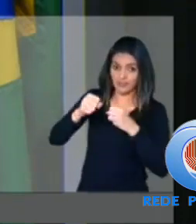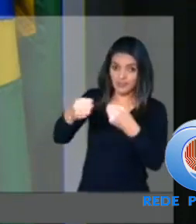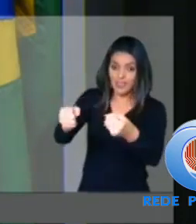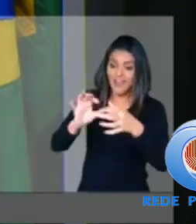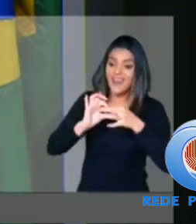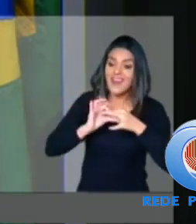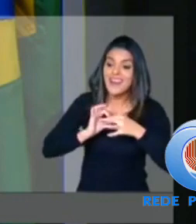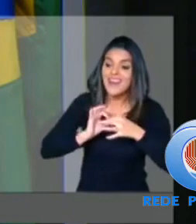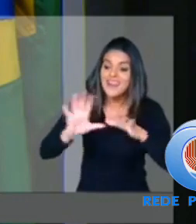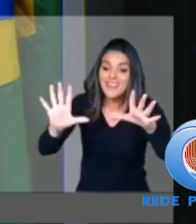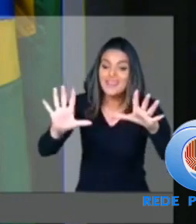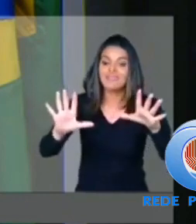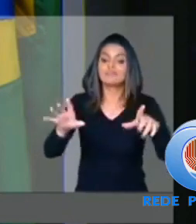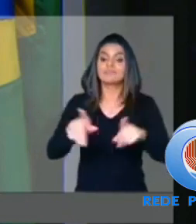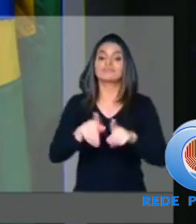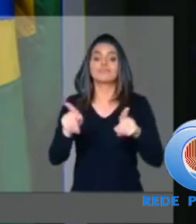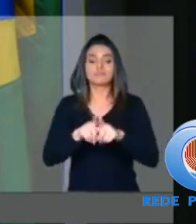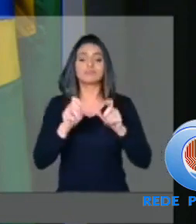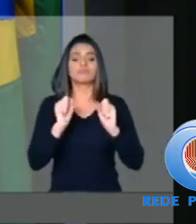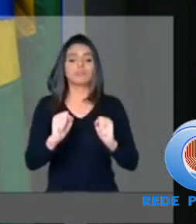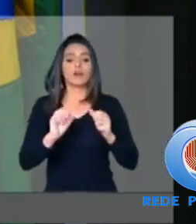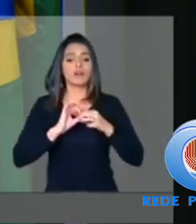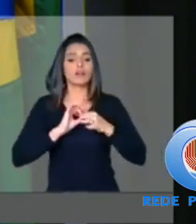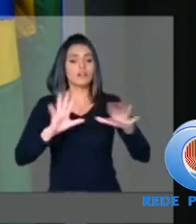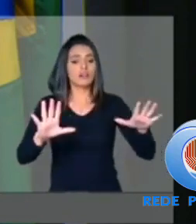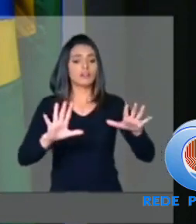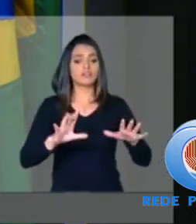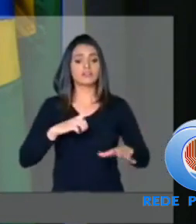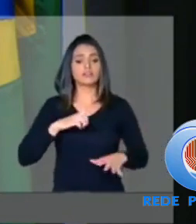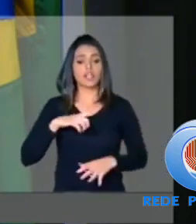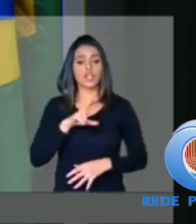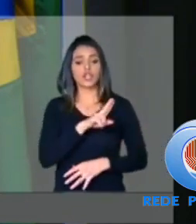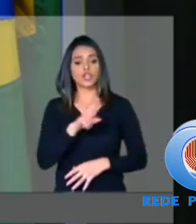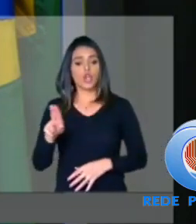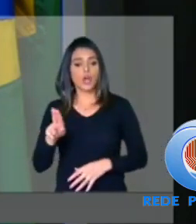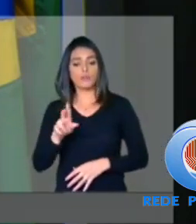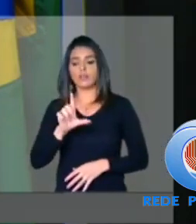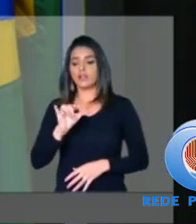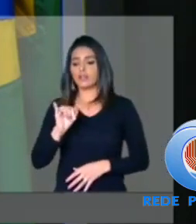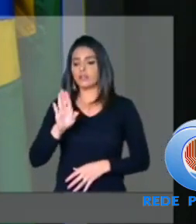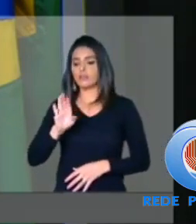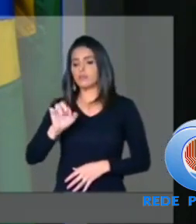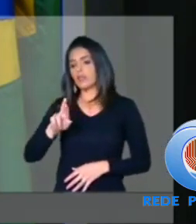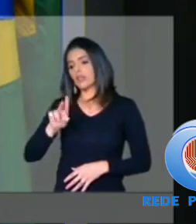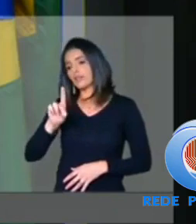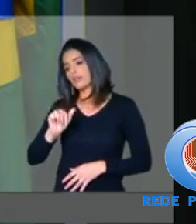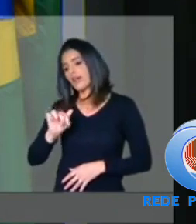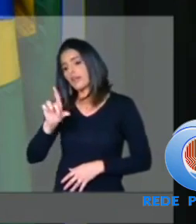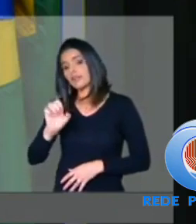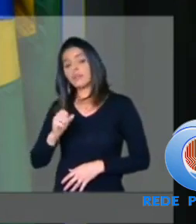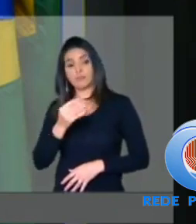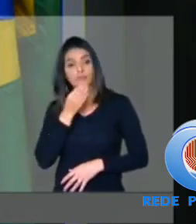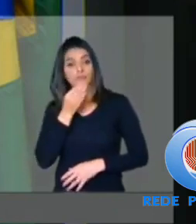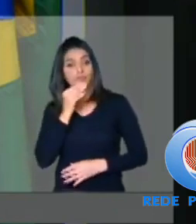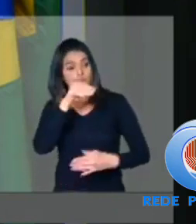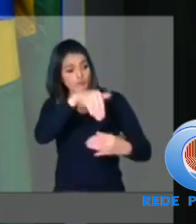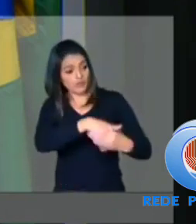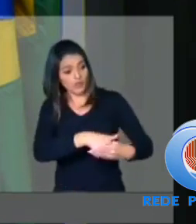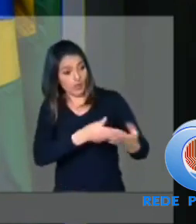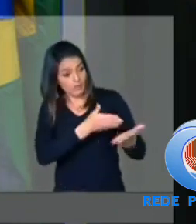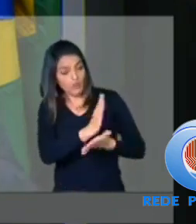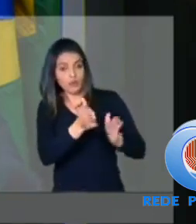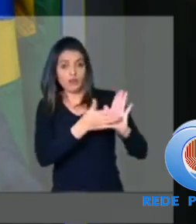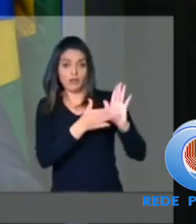liberdade, inclusive tem liberdade no nome do partido, deveria votar a favor de uma